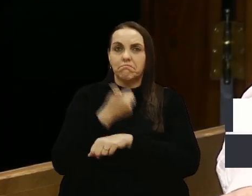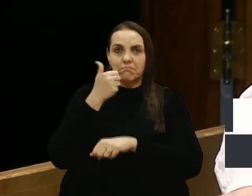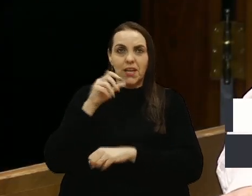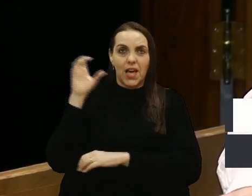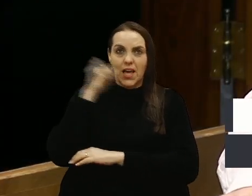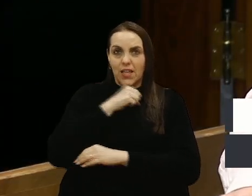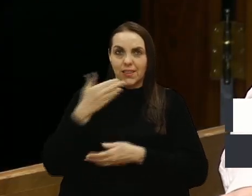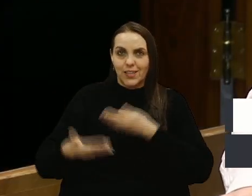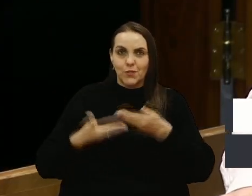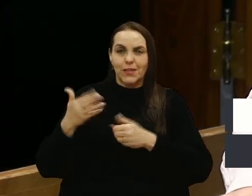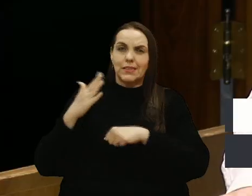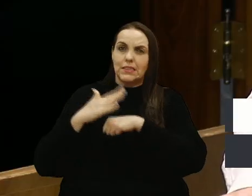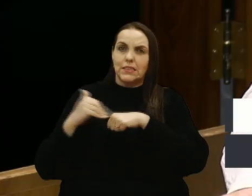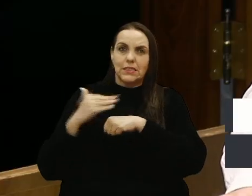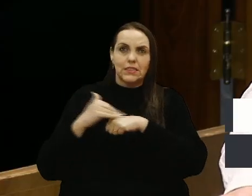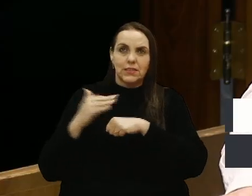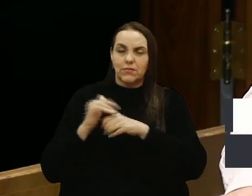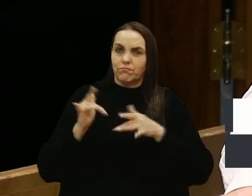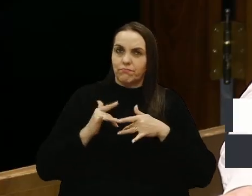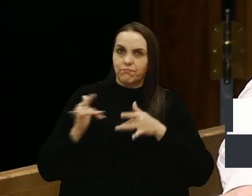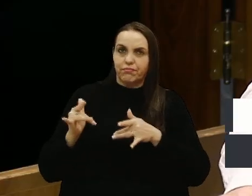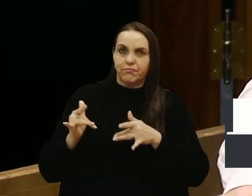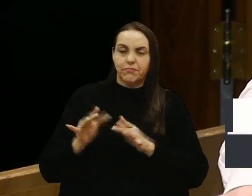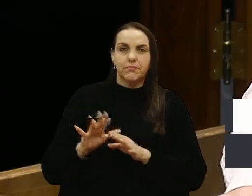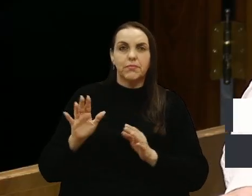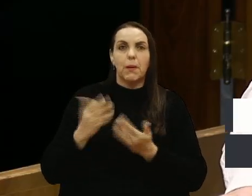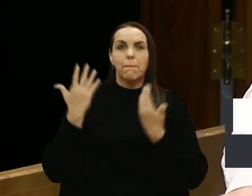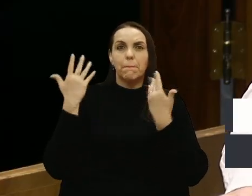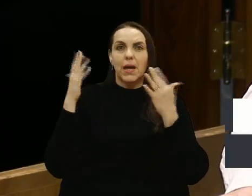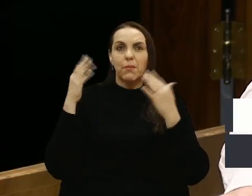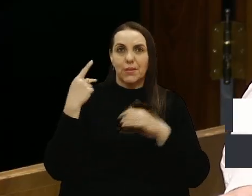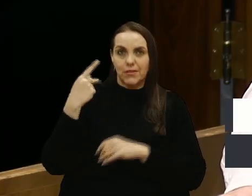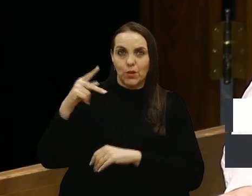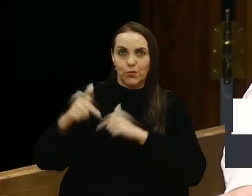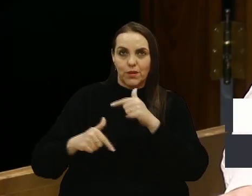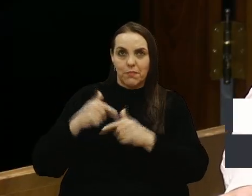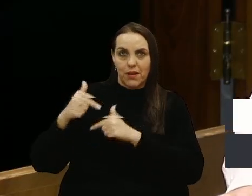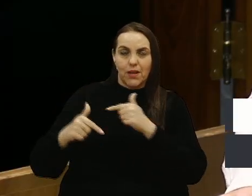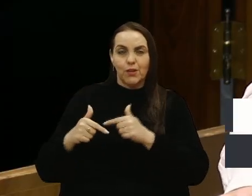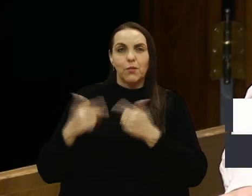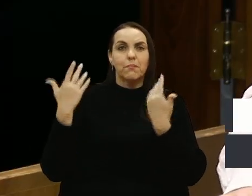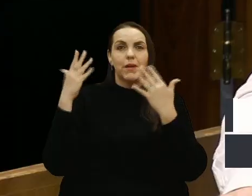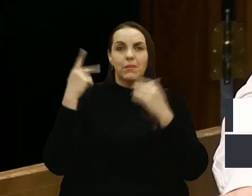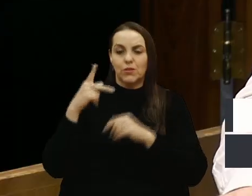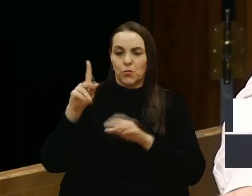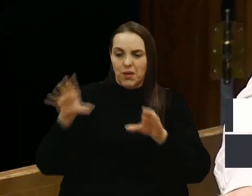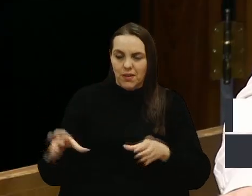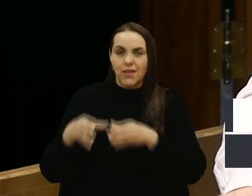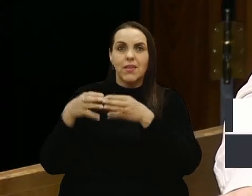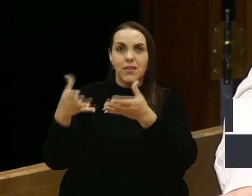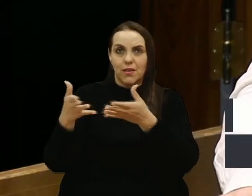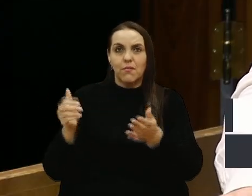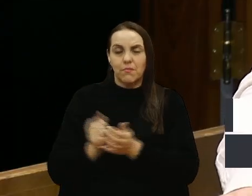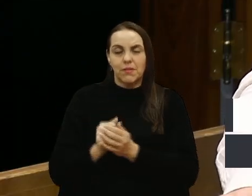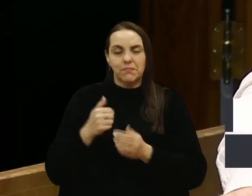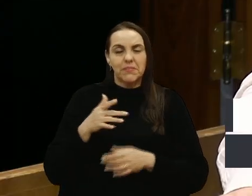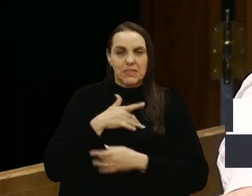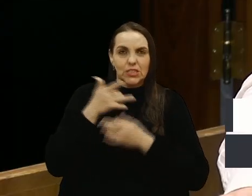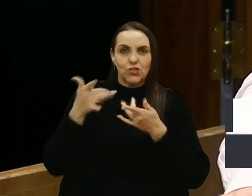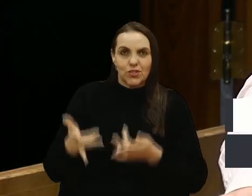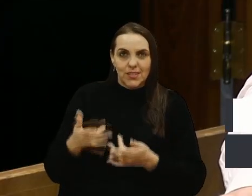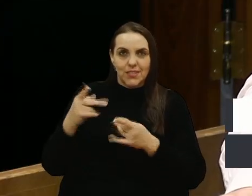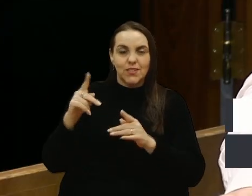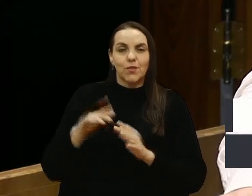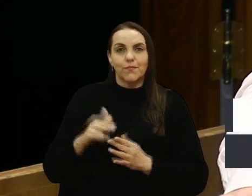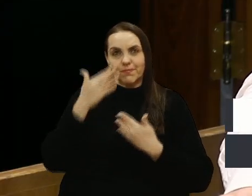de uma gentileza e presteza ímpar. Lucas, parabéns pelo teu trabalho, parabéns a toda a tua equipe que tem se dedicado tanto a essa cidade. Queria te